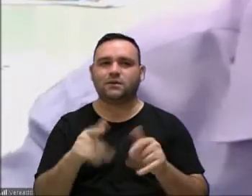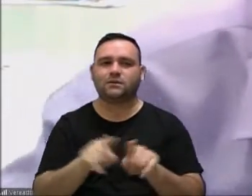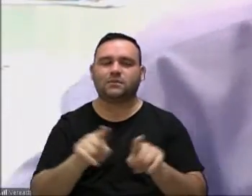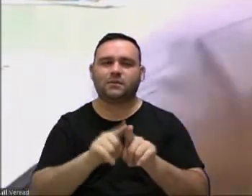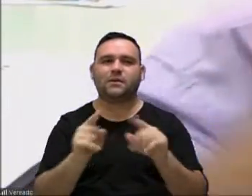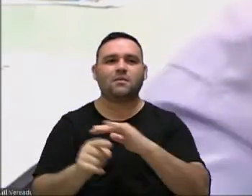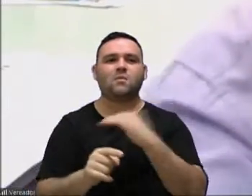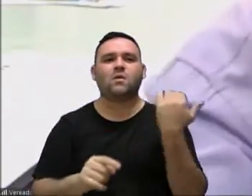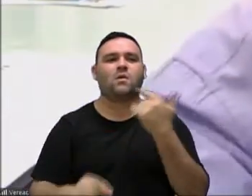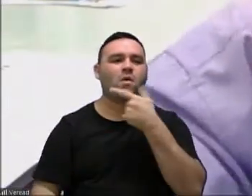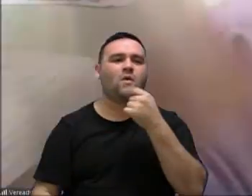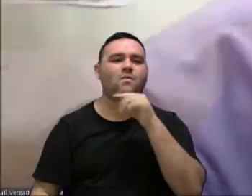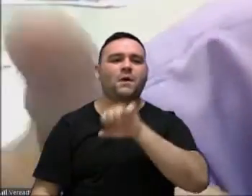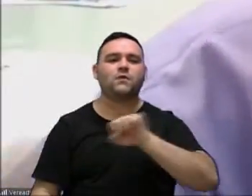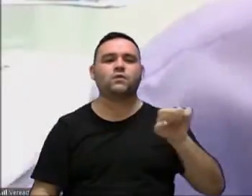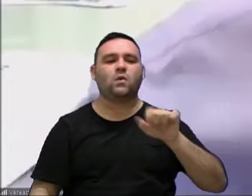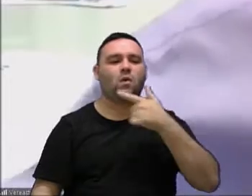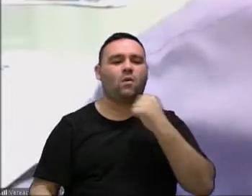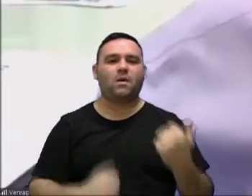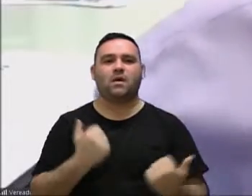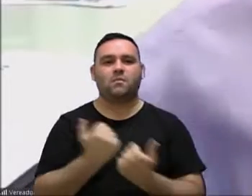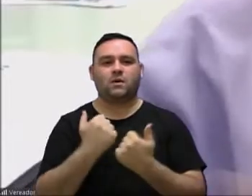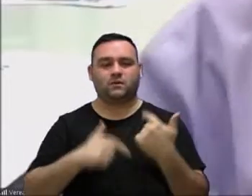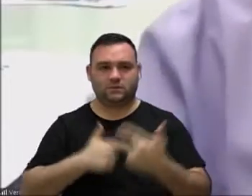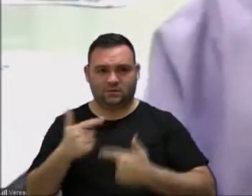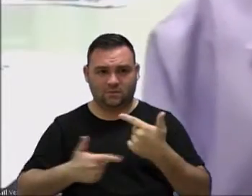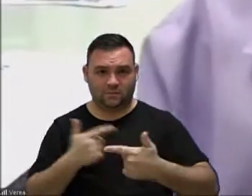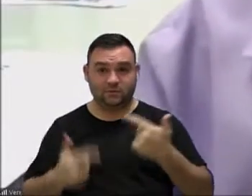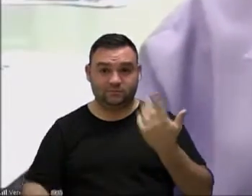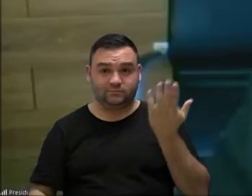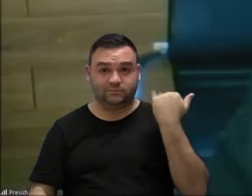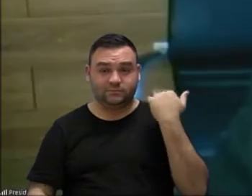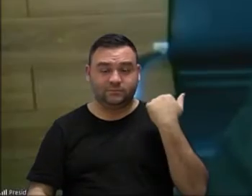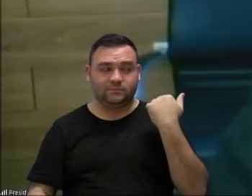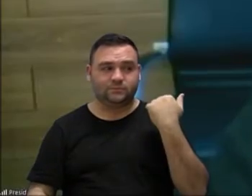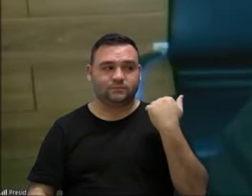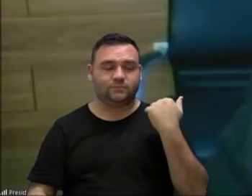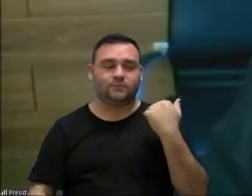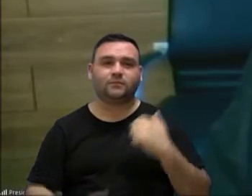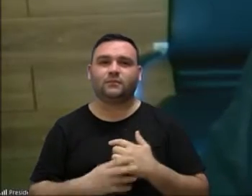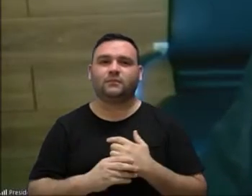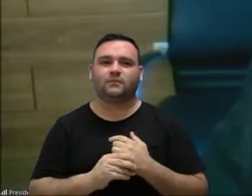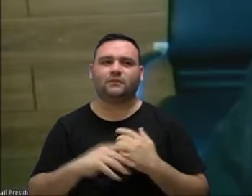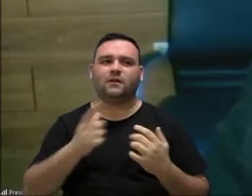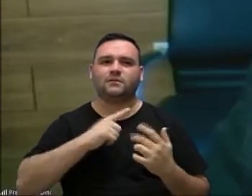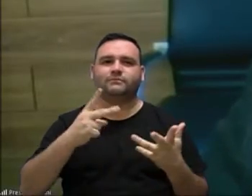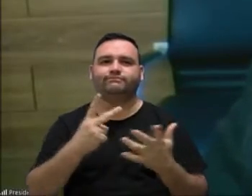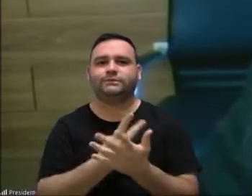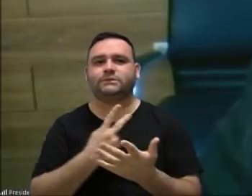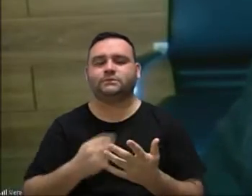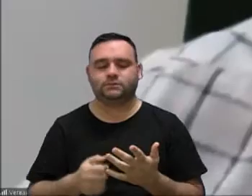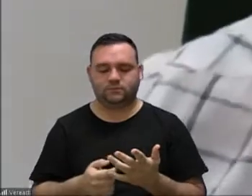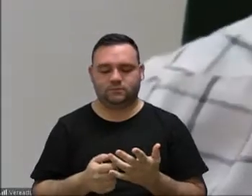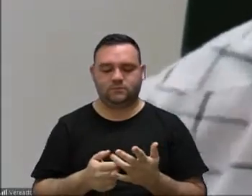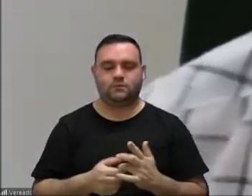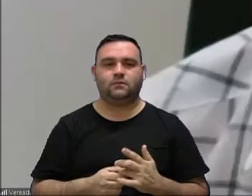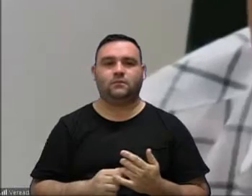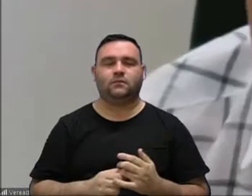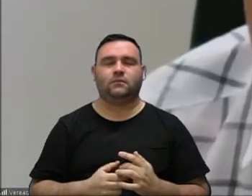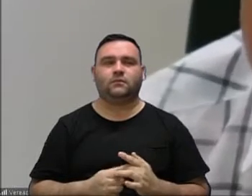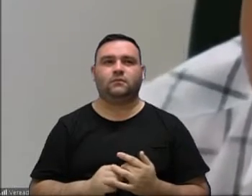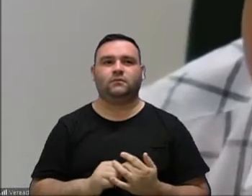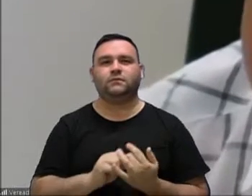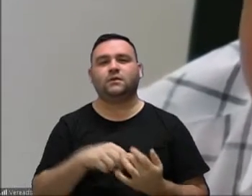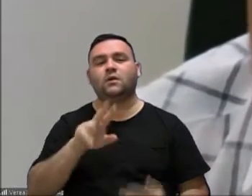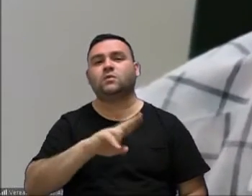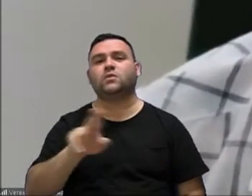que faleceu o sogro do meu assessor. Então, naquele dia aconteceu esse fato. Veja